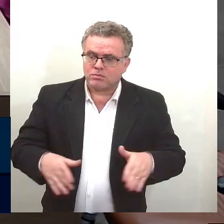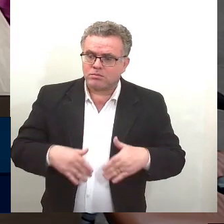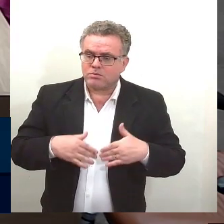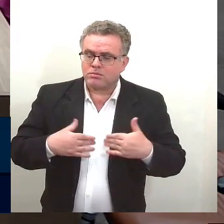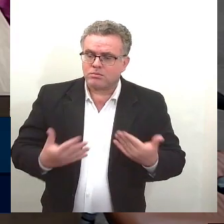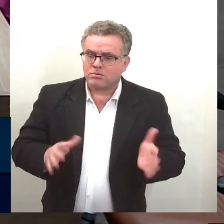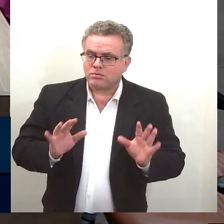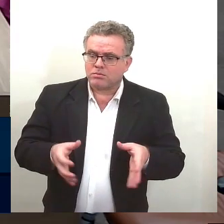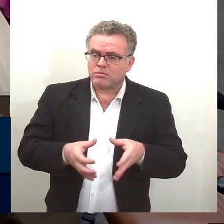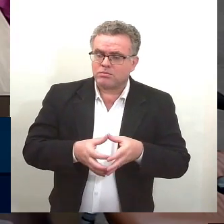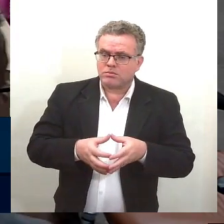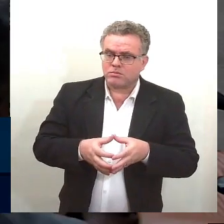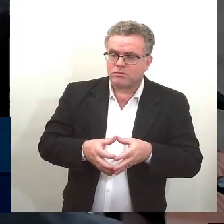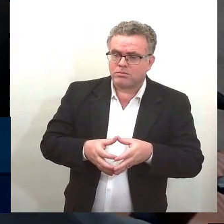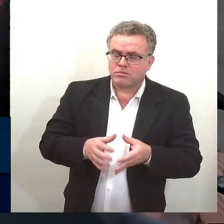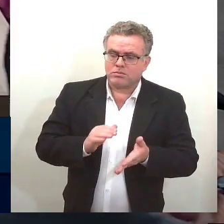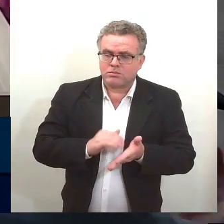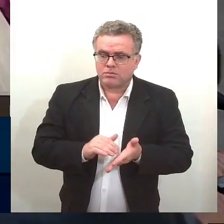também.